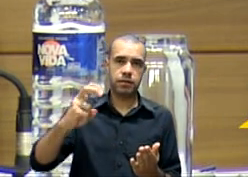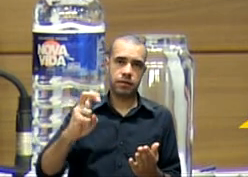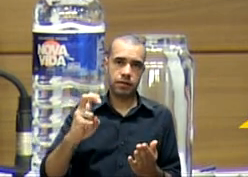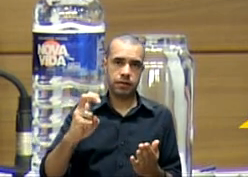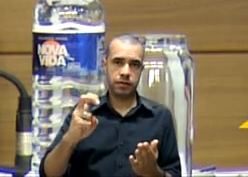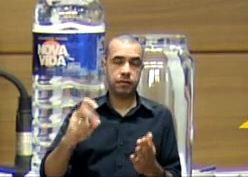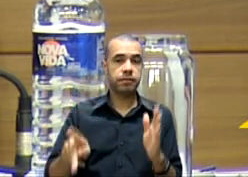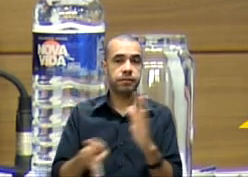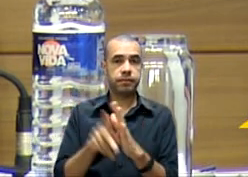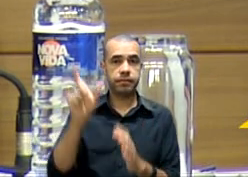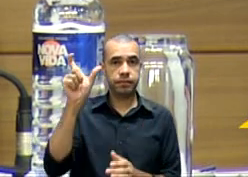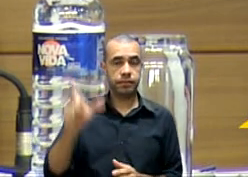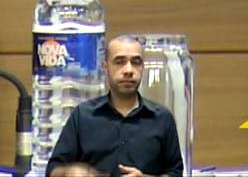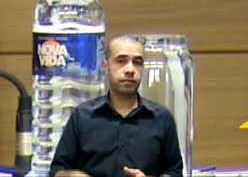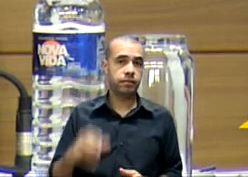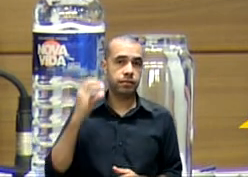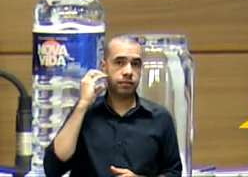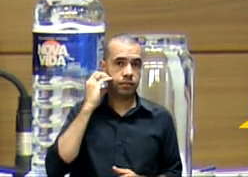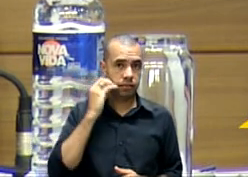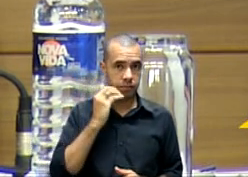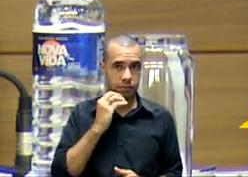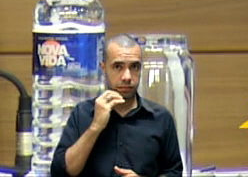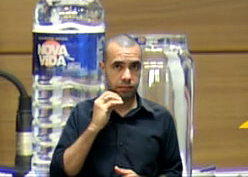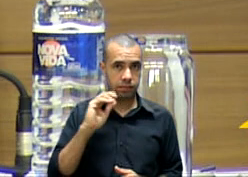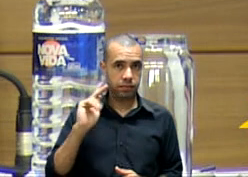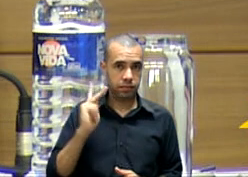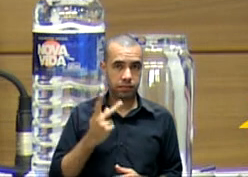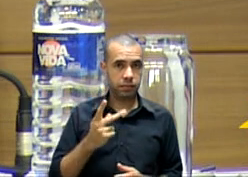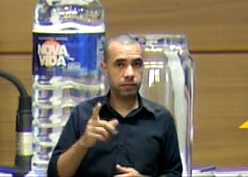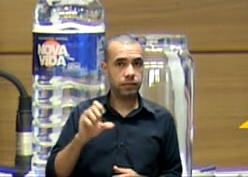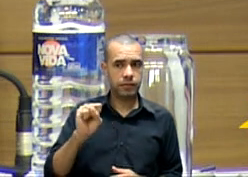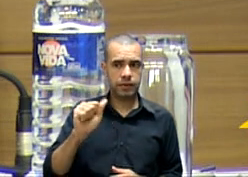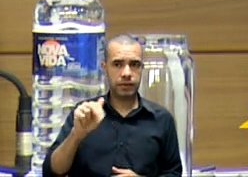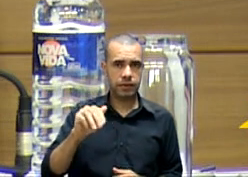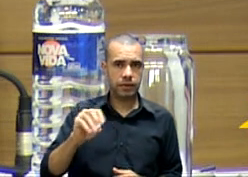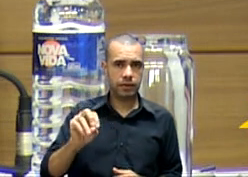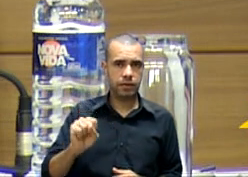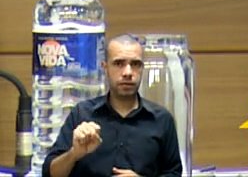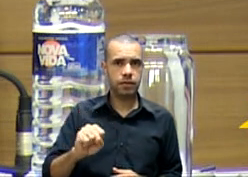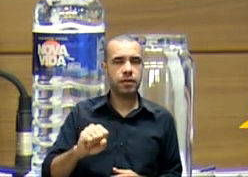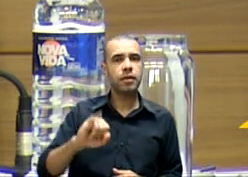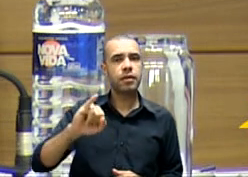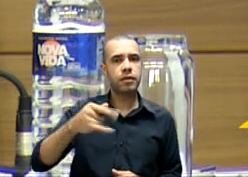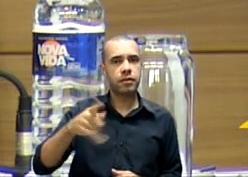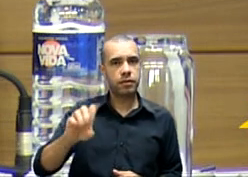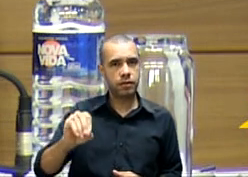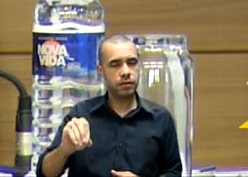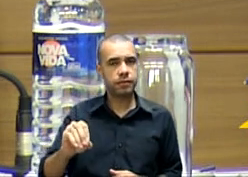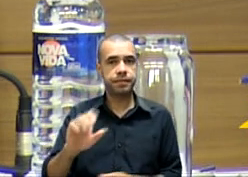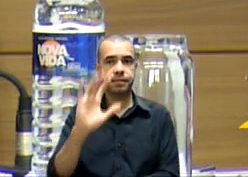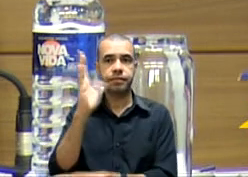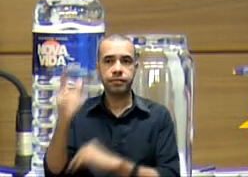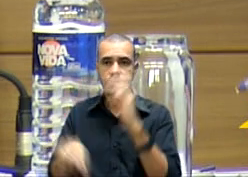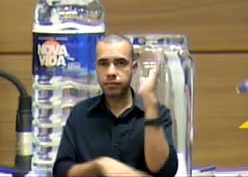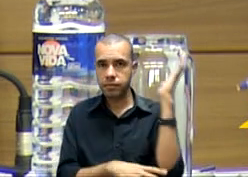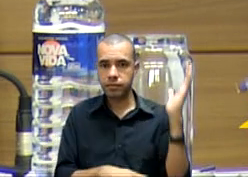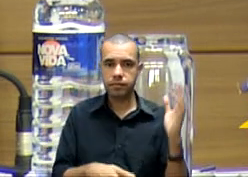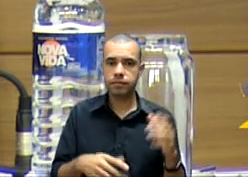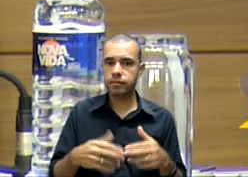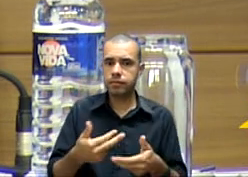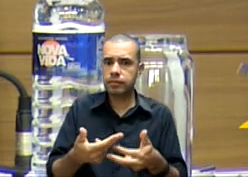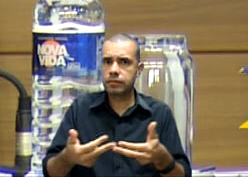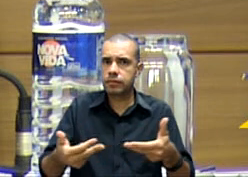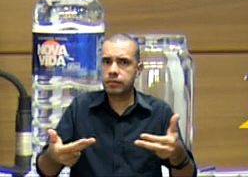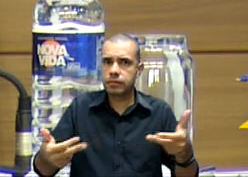vereador Renan dos Santos e João Donizete Silvestre, institui o programa Refúgios da Biodiversidade no município de Sorocaba e dá